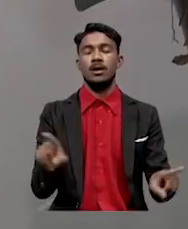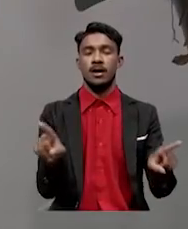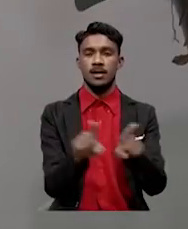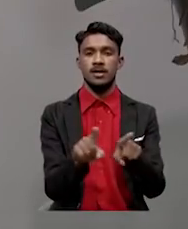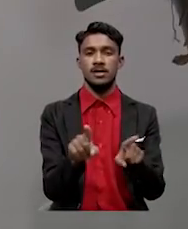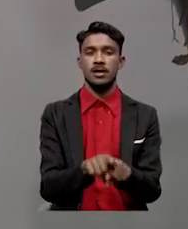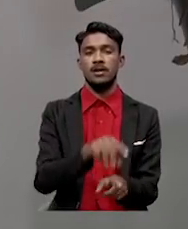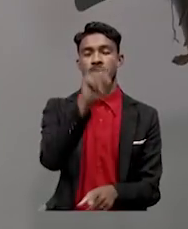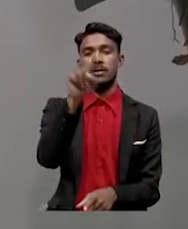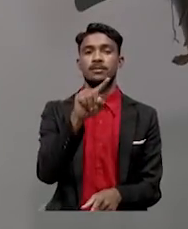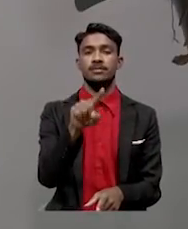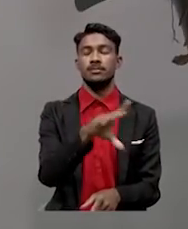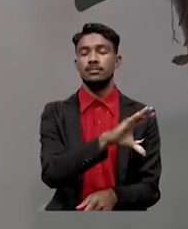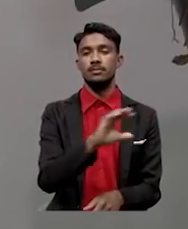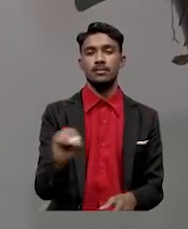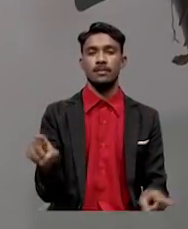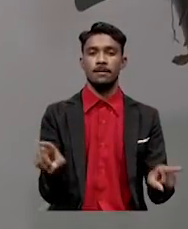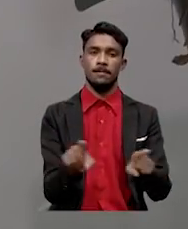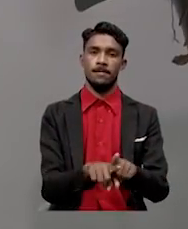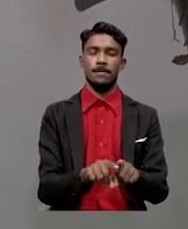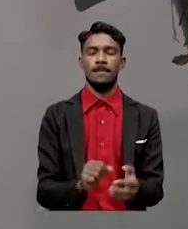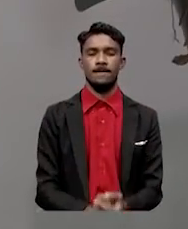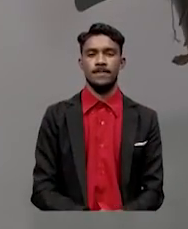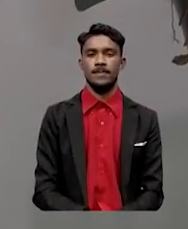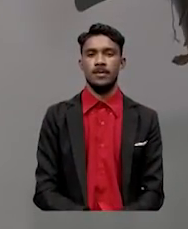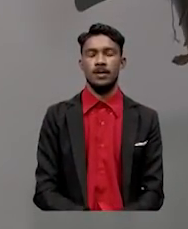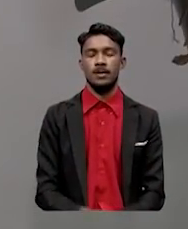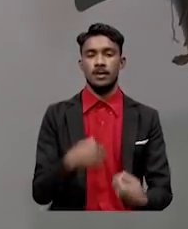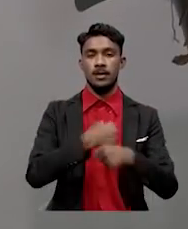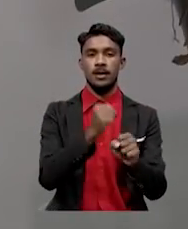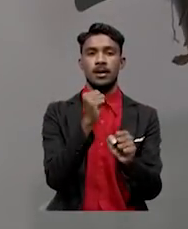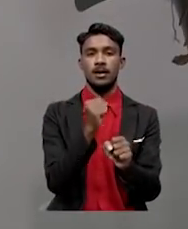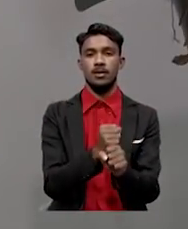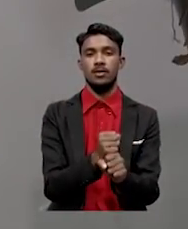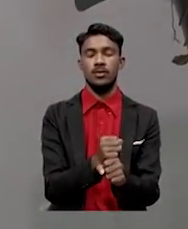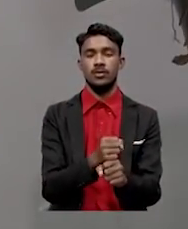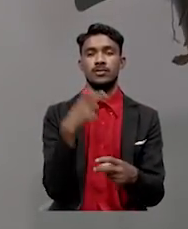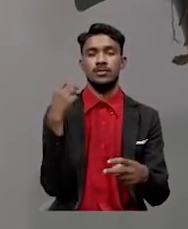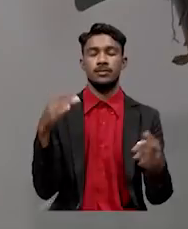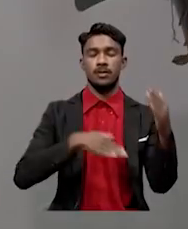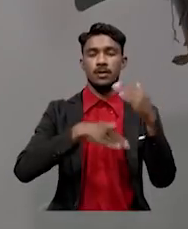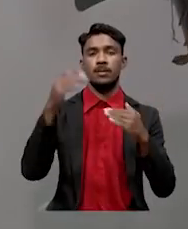que ambiguidade que tem né halo ambiguidade que halo